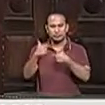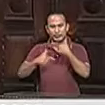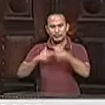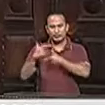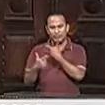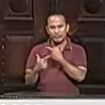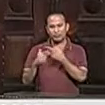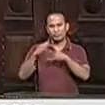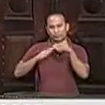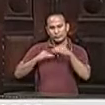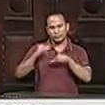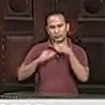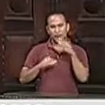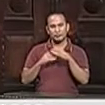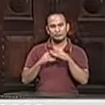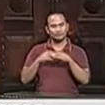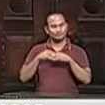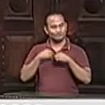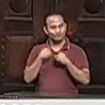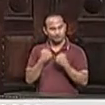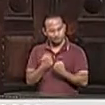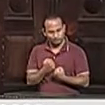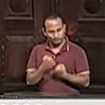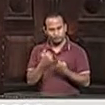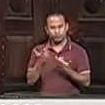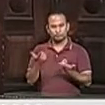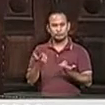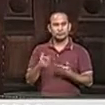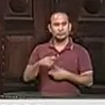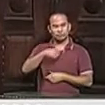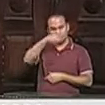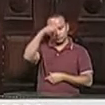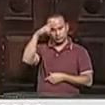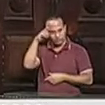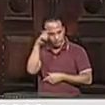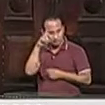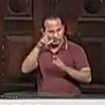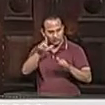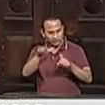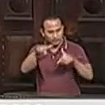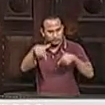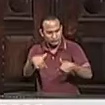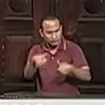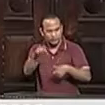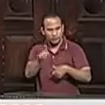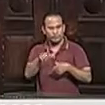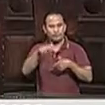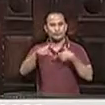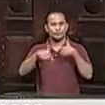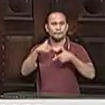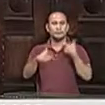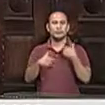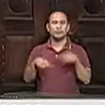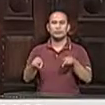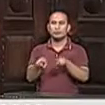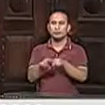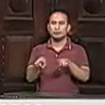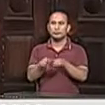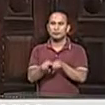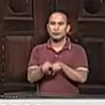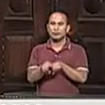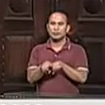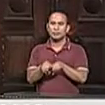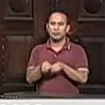profissionais que estão lá se dedicando com uma ação que é os seus trabalhos, mas é também o